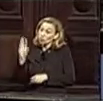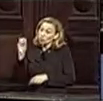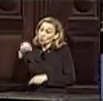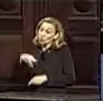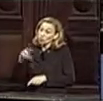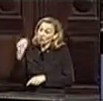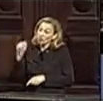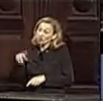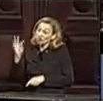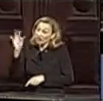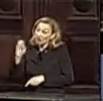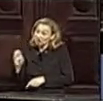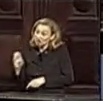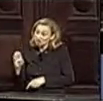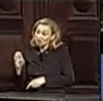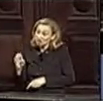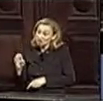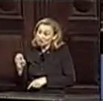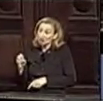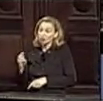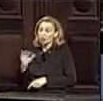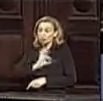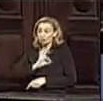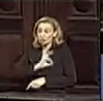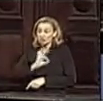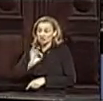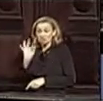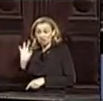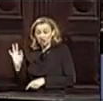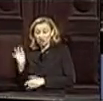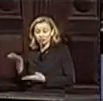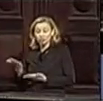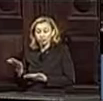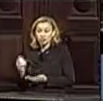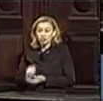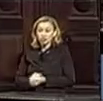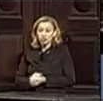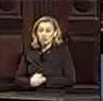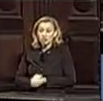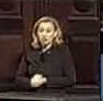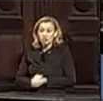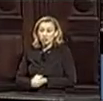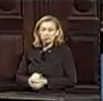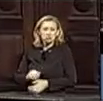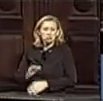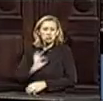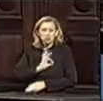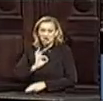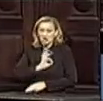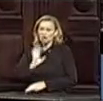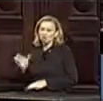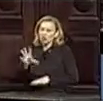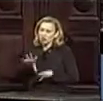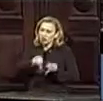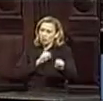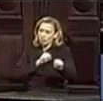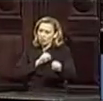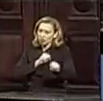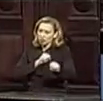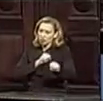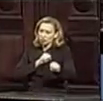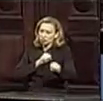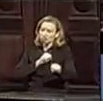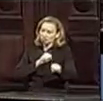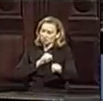Militar. Não é possível. O comandante-geral da Polícia Militar era um oficial reformado, já estava na